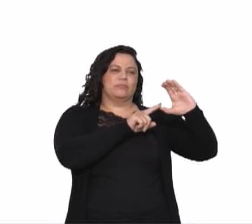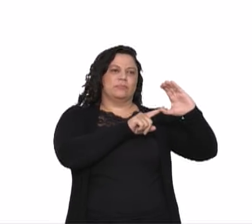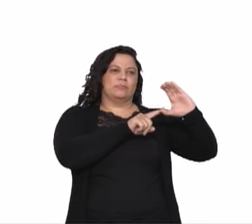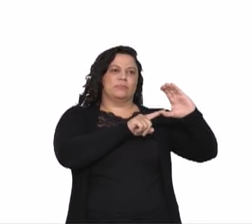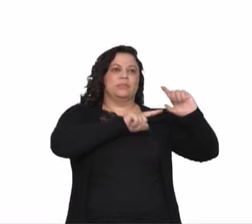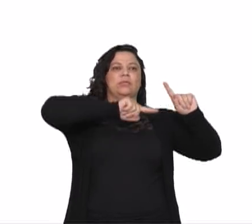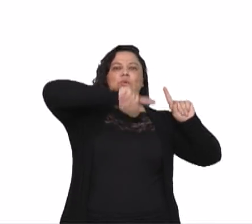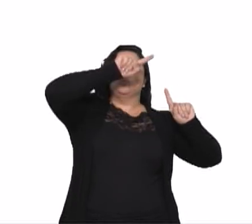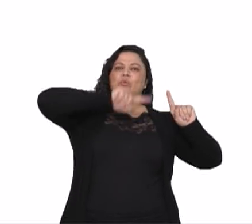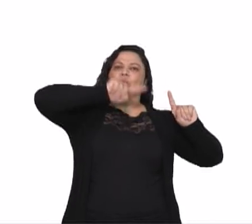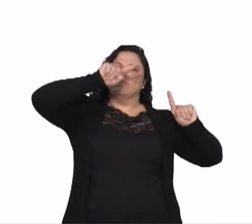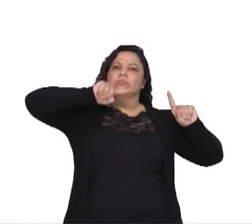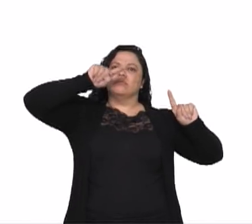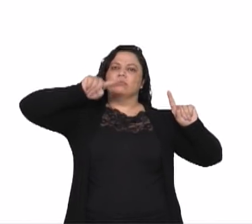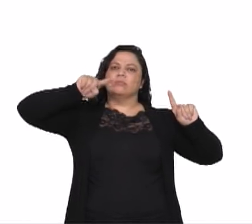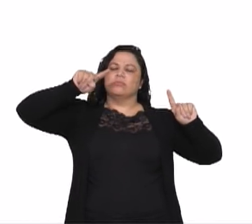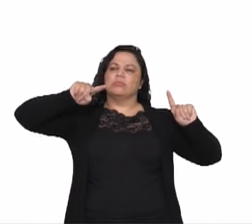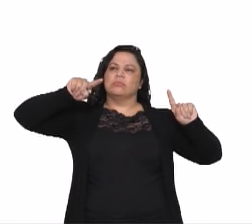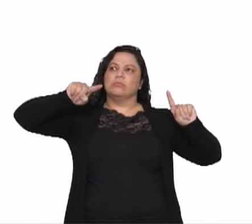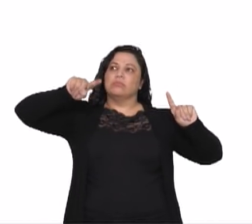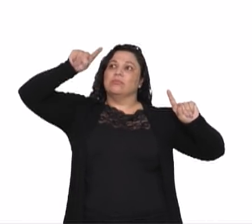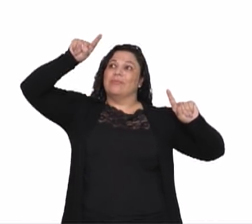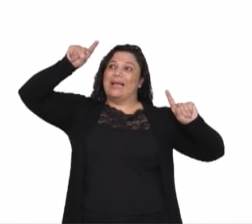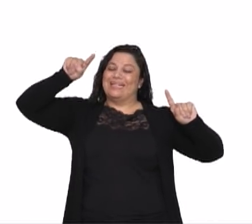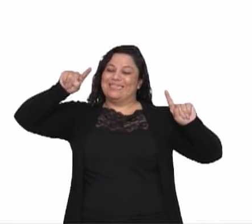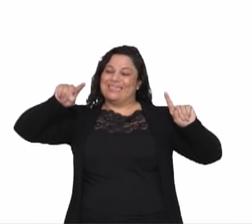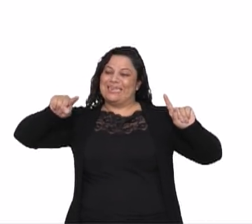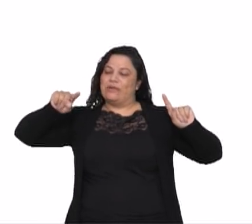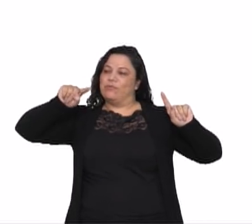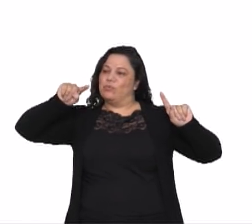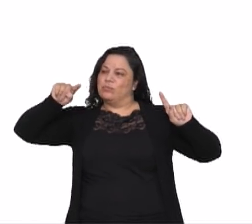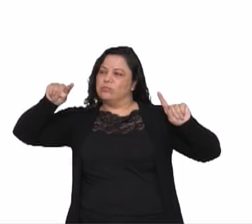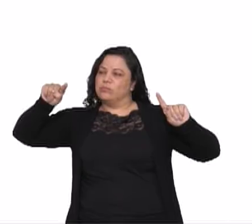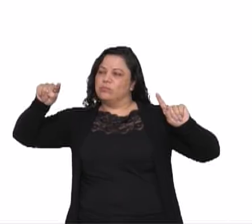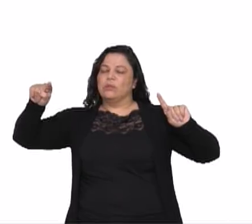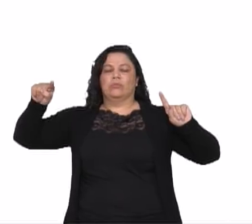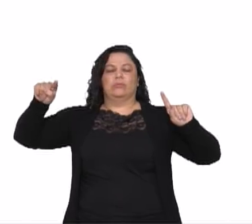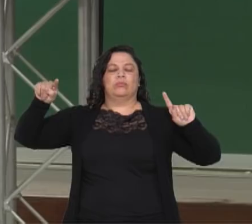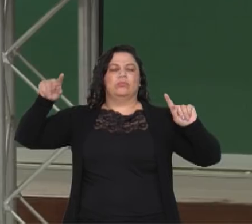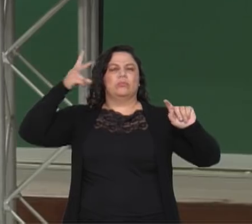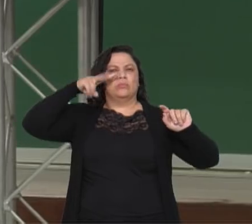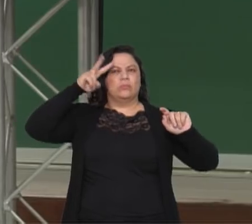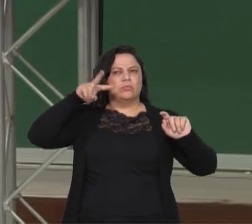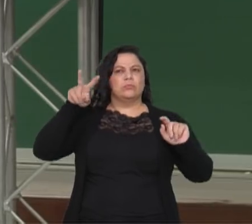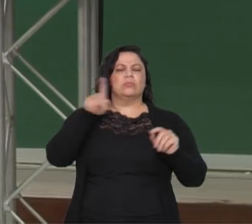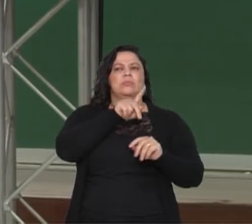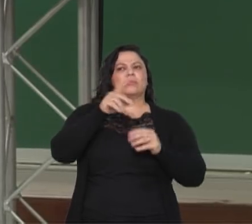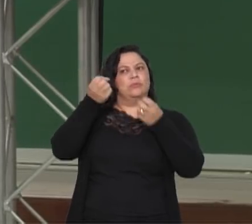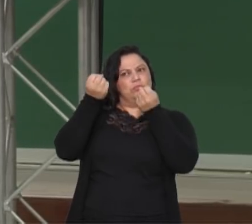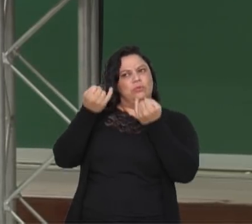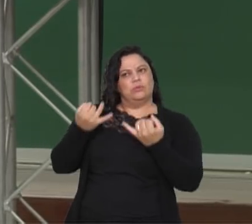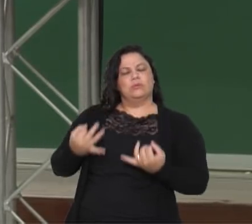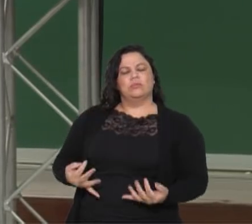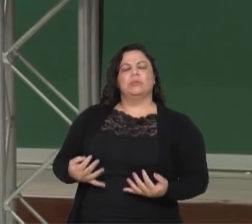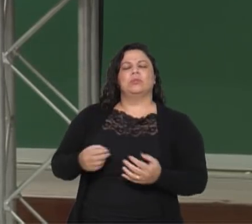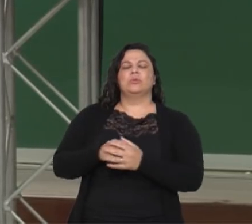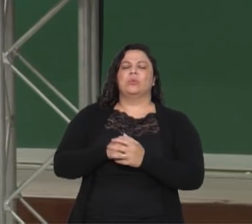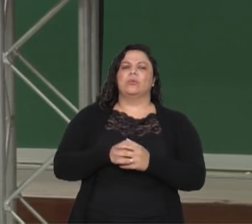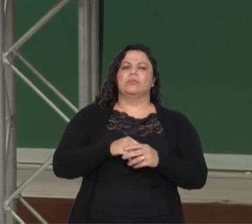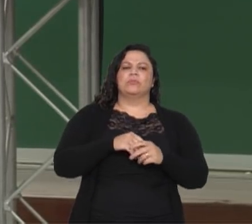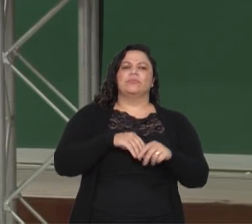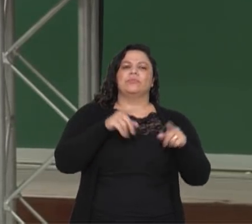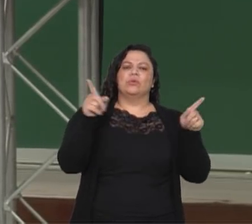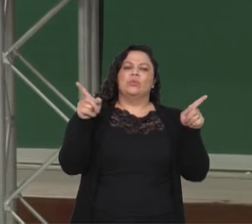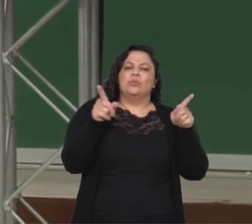Sua frequência, podendo ser mais grave ou mais agudo. Lembra que eu falei que a frequência é feita pela quantidade de